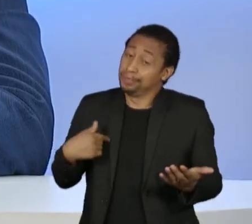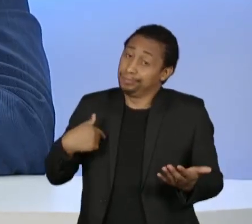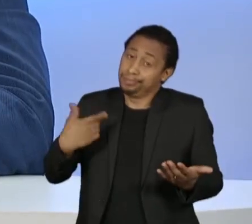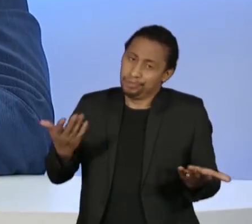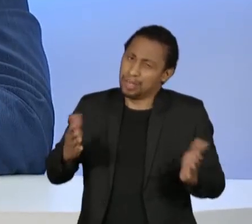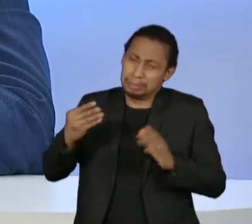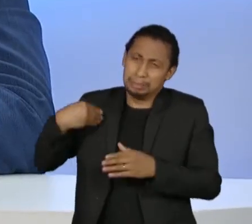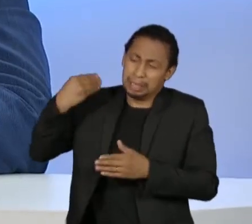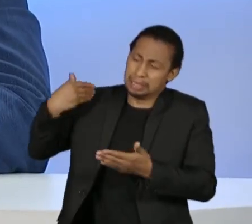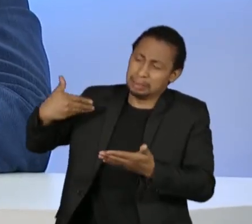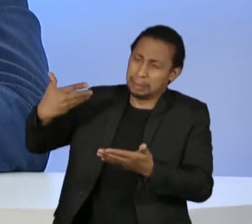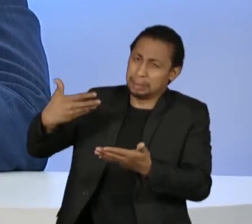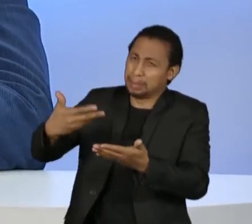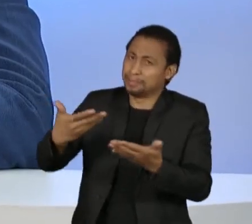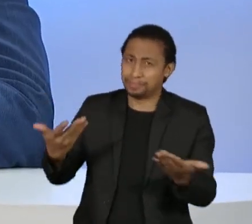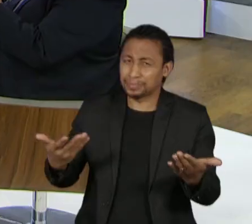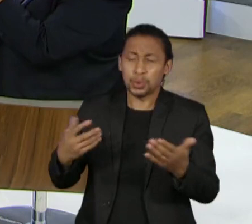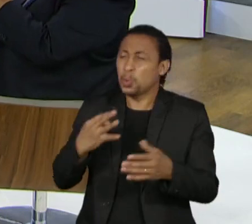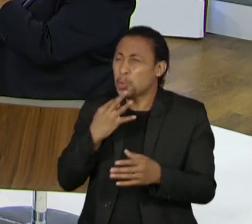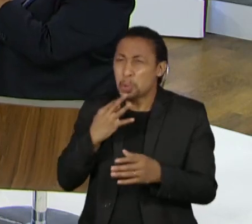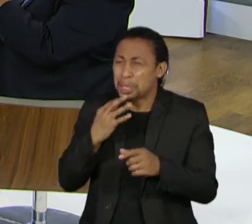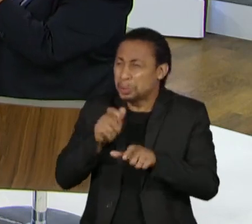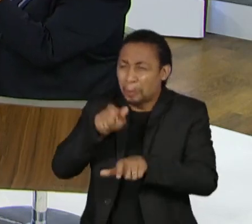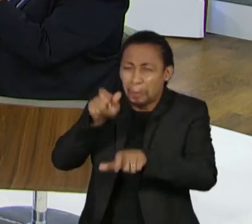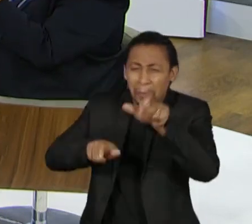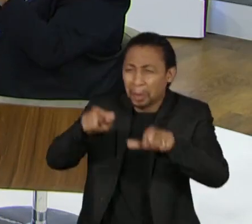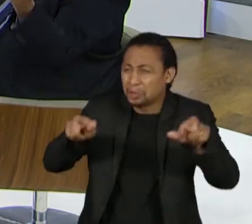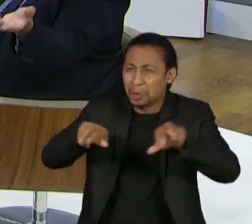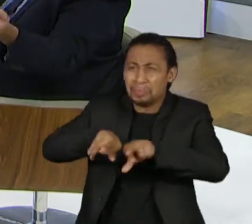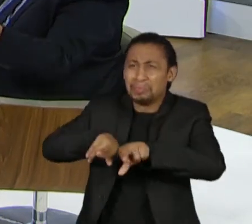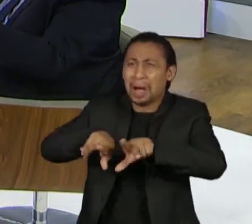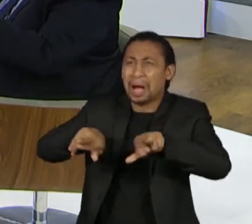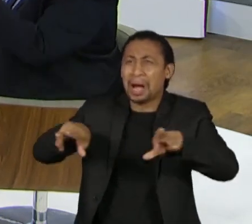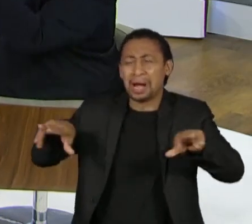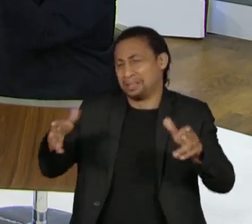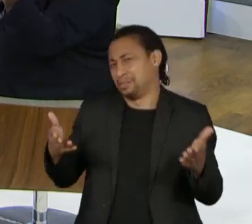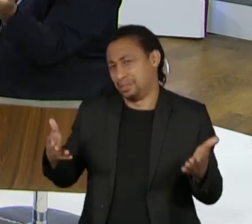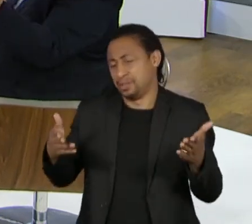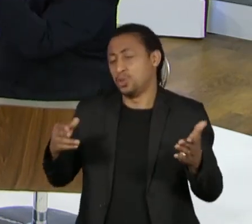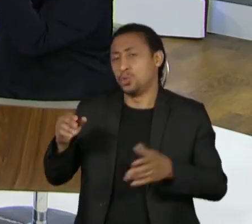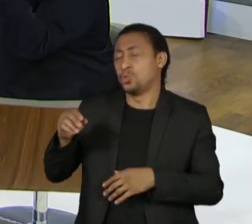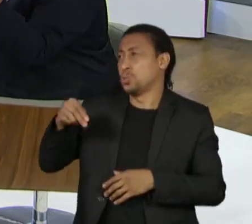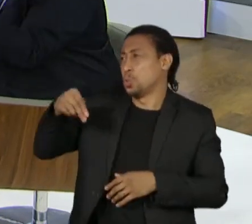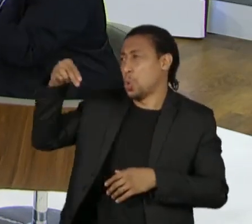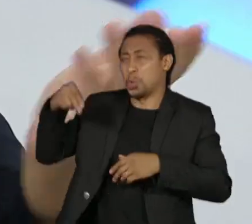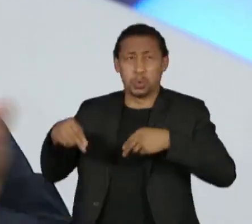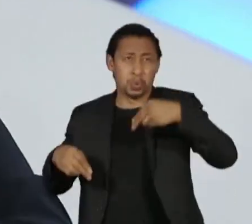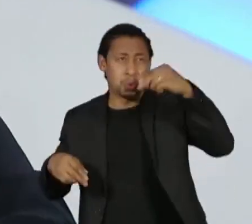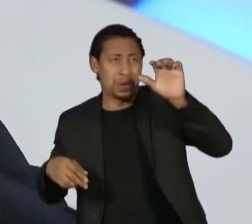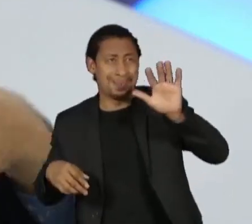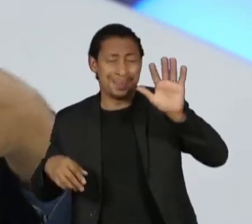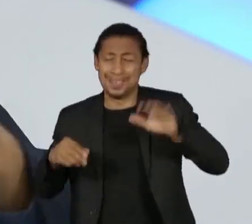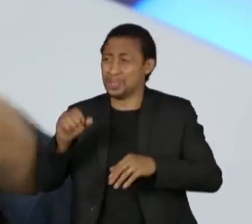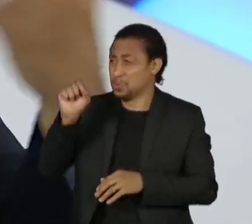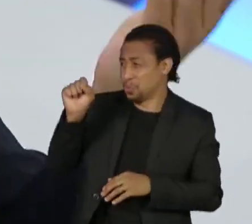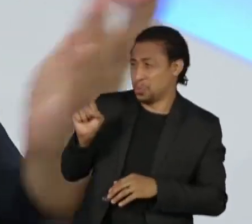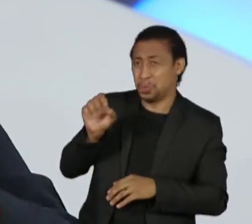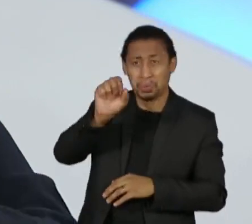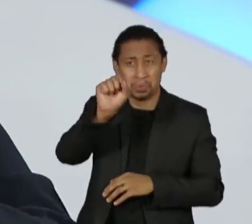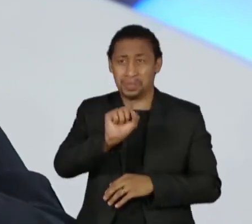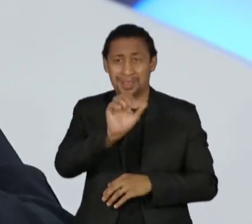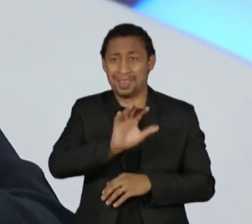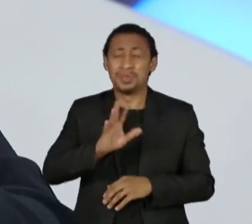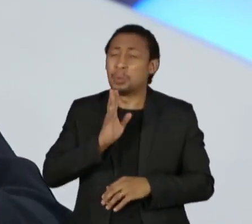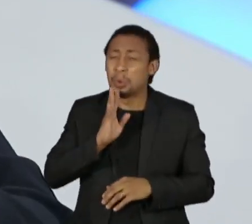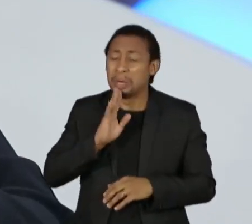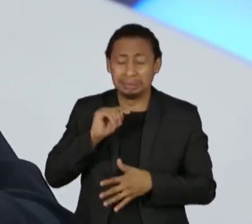Governador ele tem dezena de nomes ali apresentar do Norte do Sul do nordeste do enfim todos os quadrantes do País das